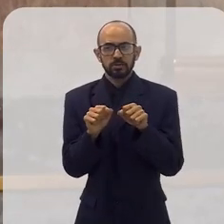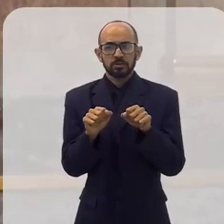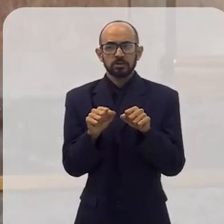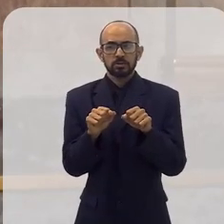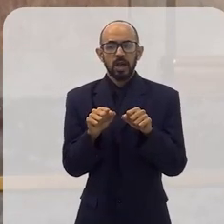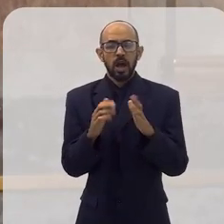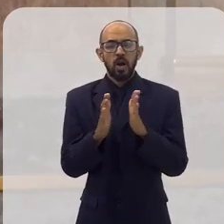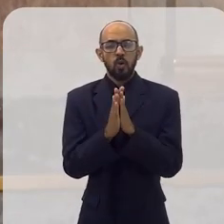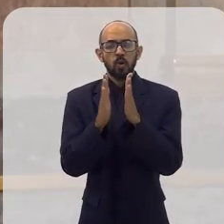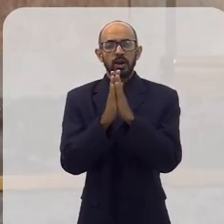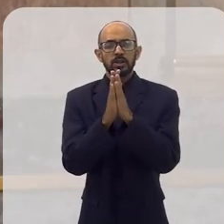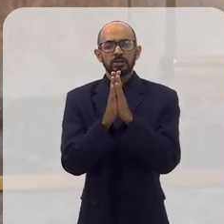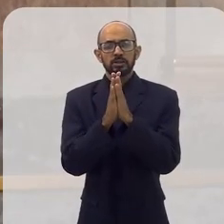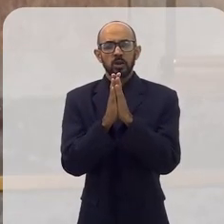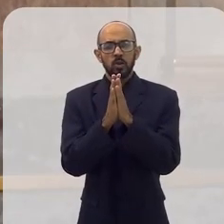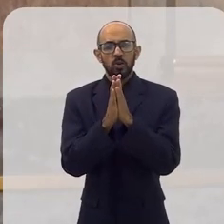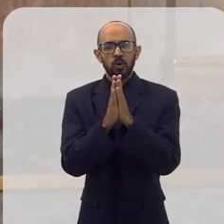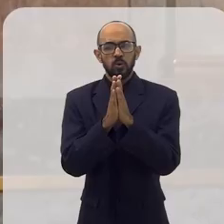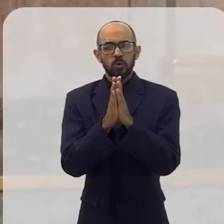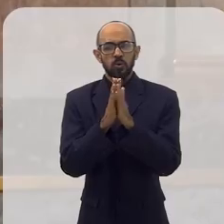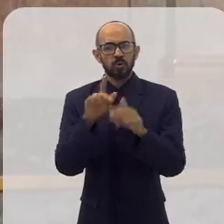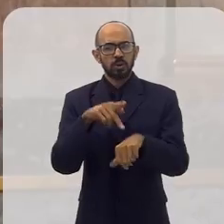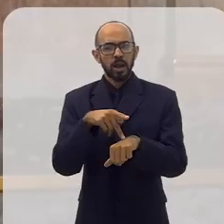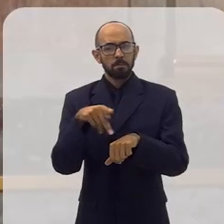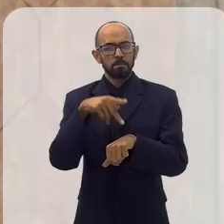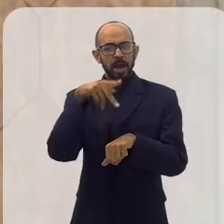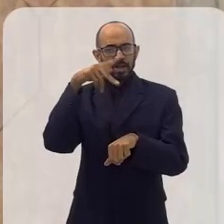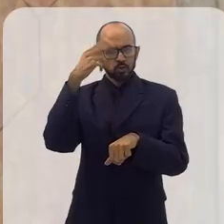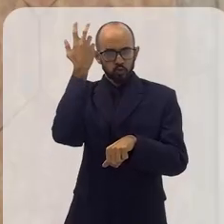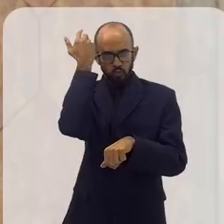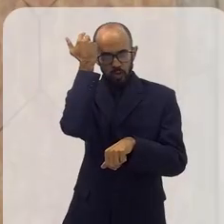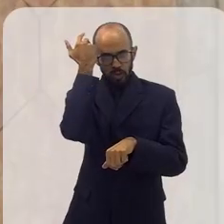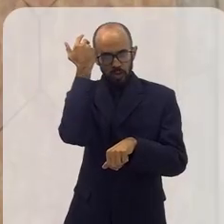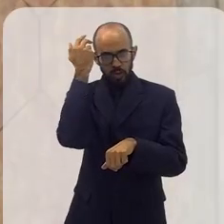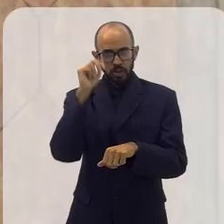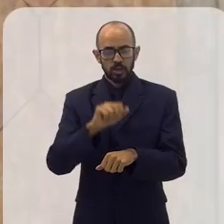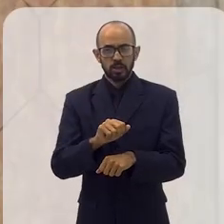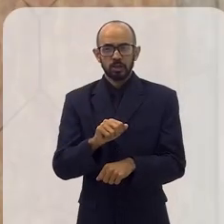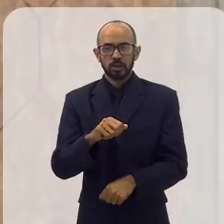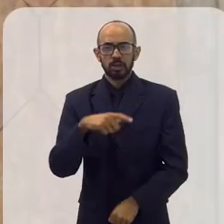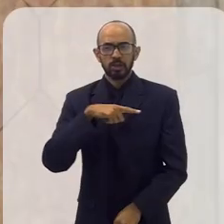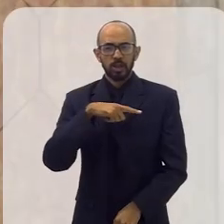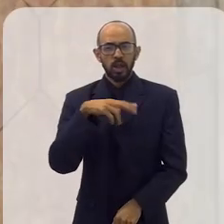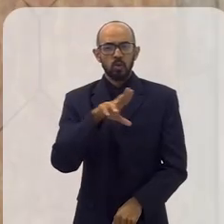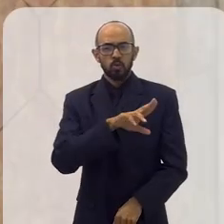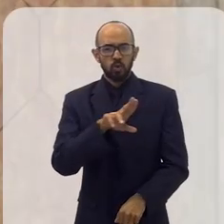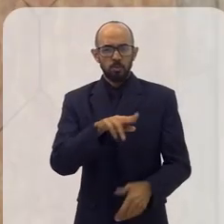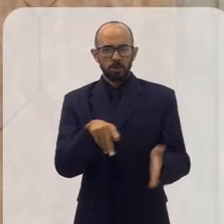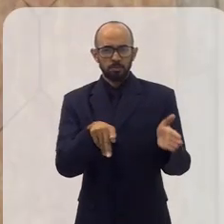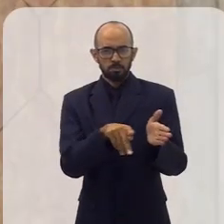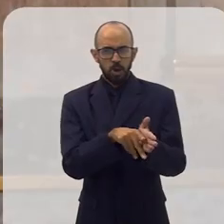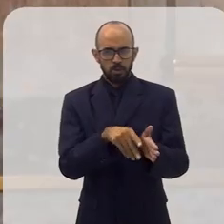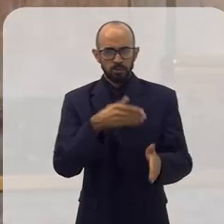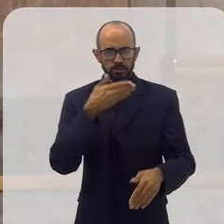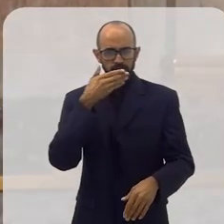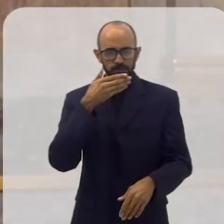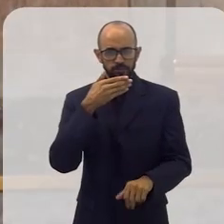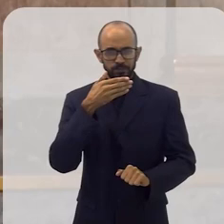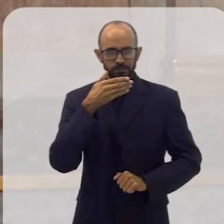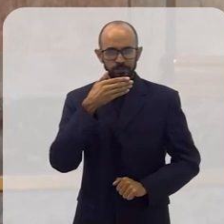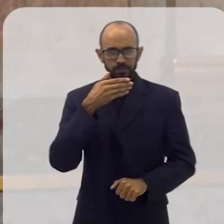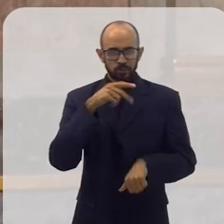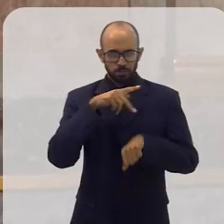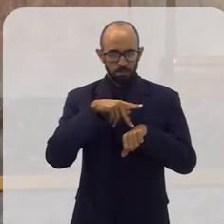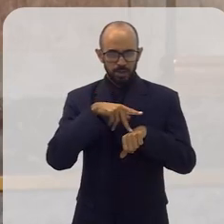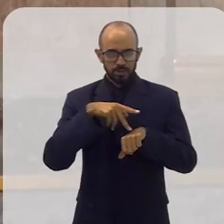fizemos a oração, a Divina Liturgia da Páscoa, que se chama antes de Hashmi. A Hashmi é uma